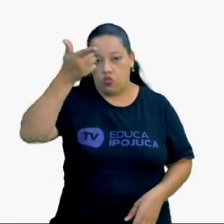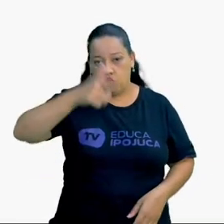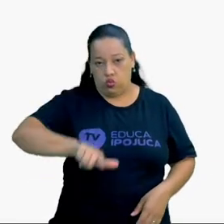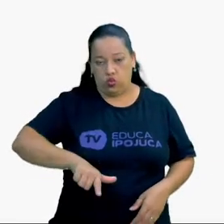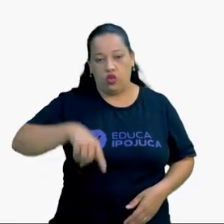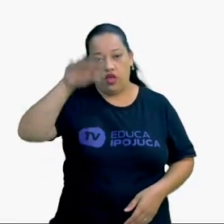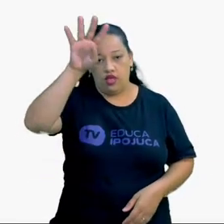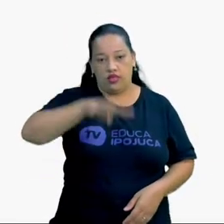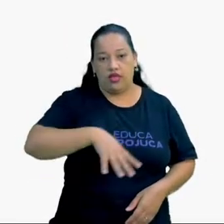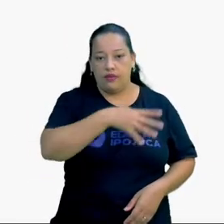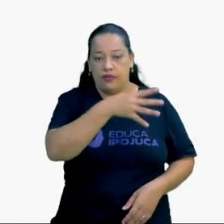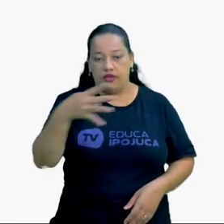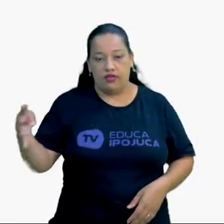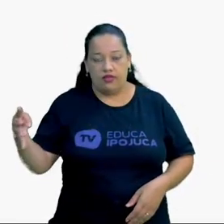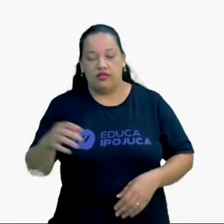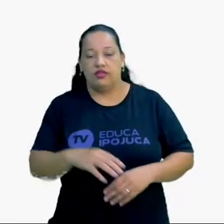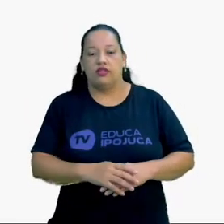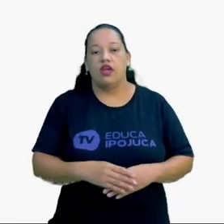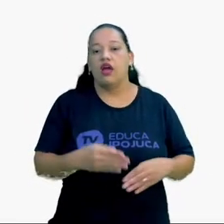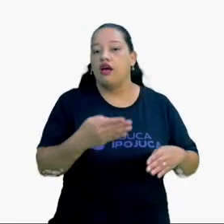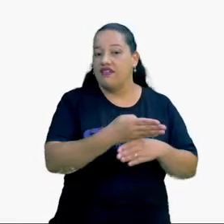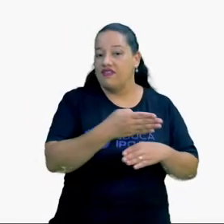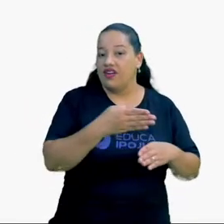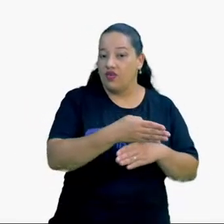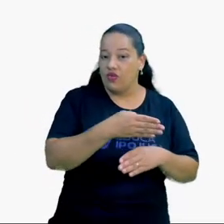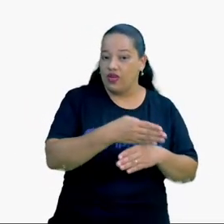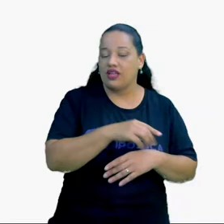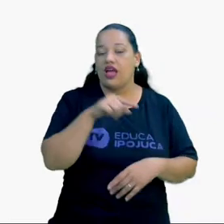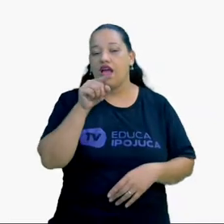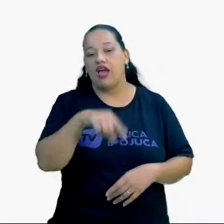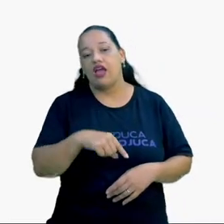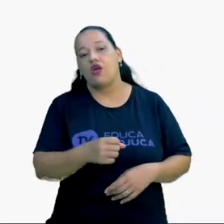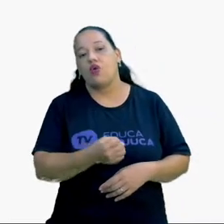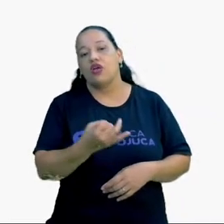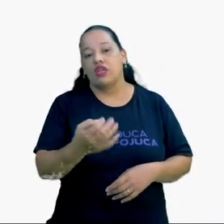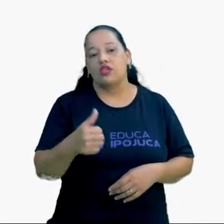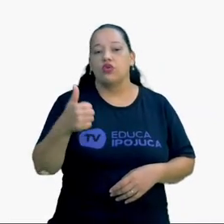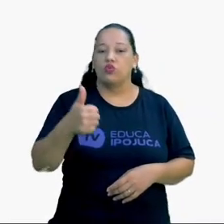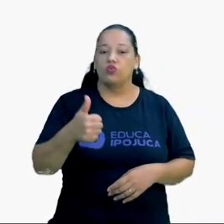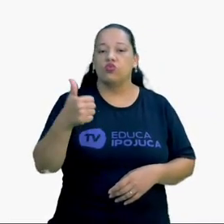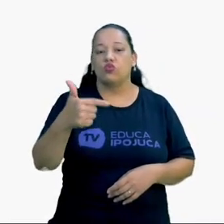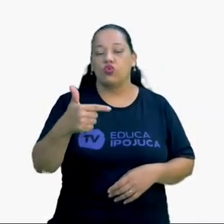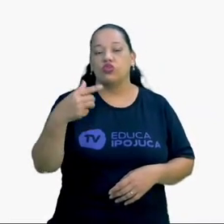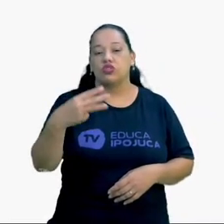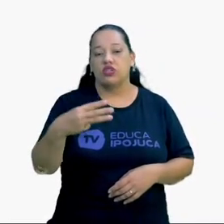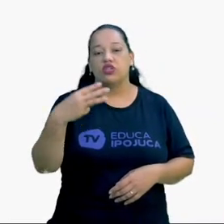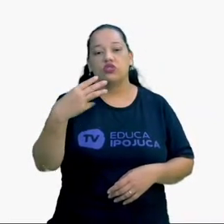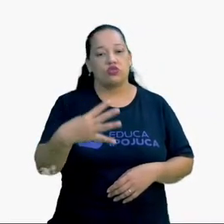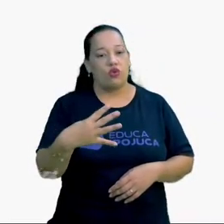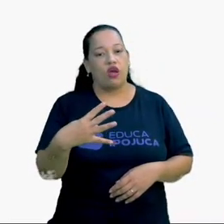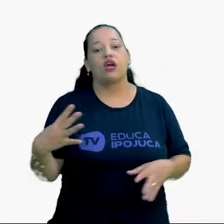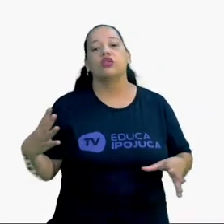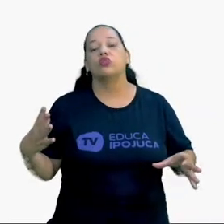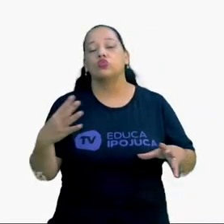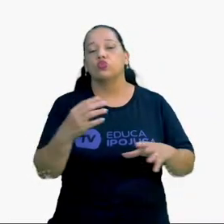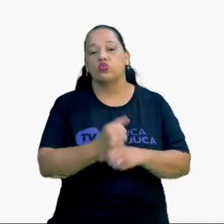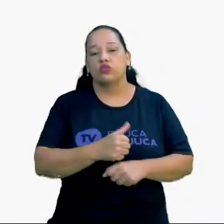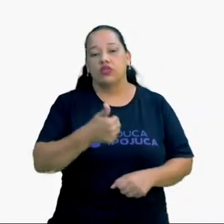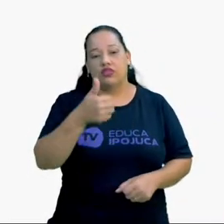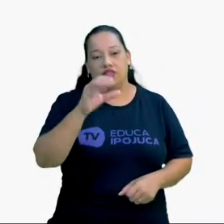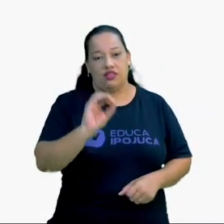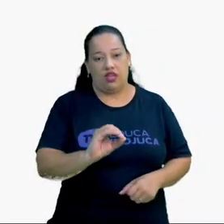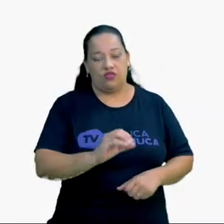tabela. Frequência absoluta, as quantidades. 1, 2, 3, 4 e o total